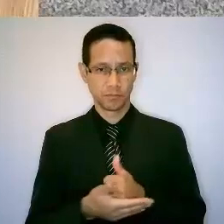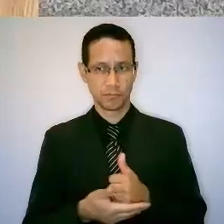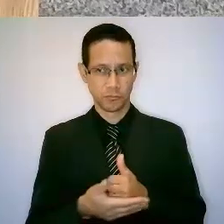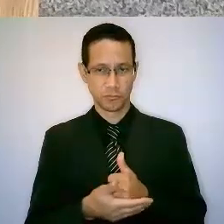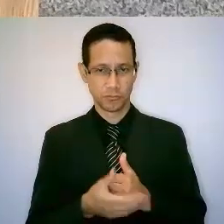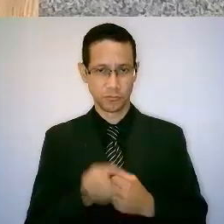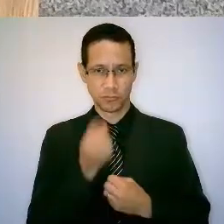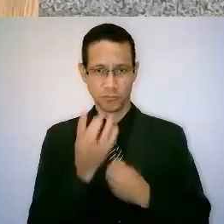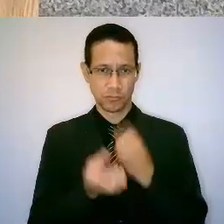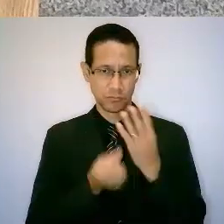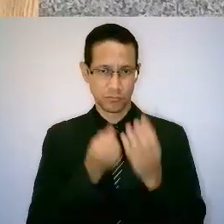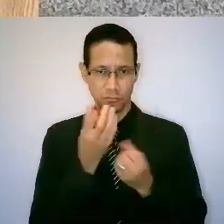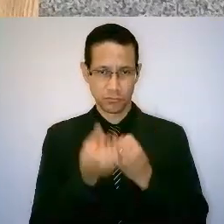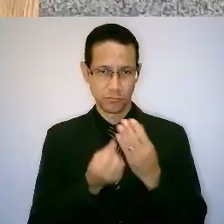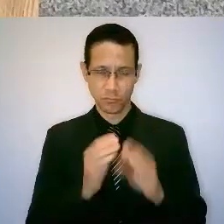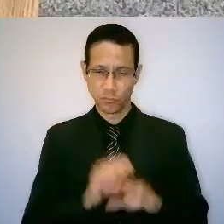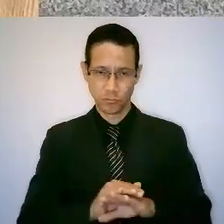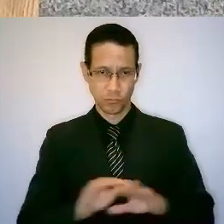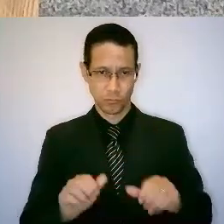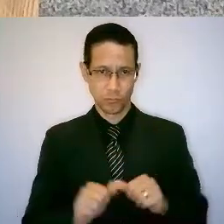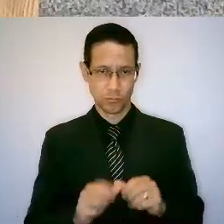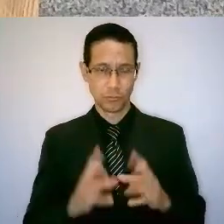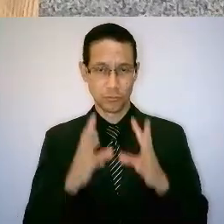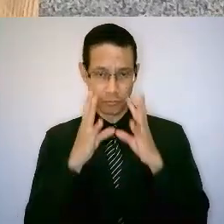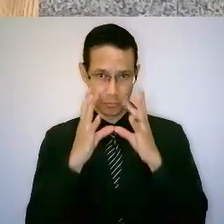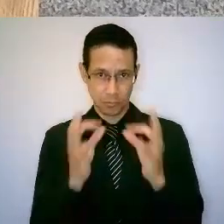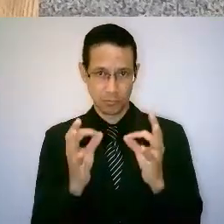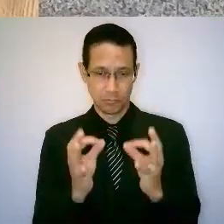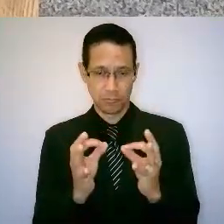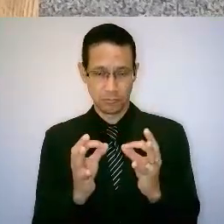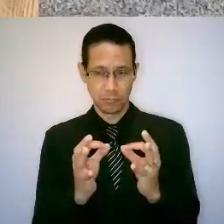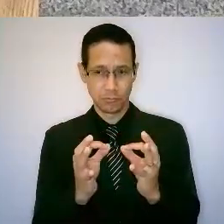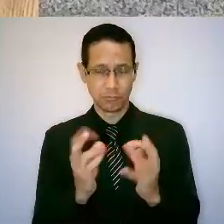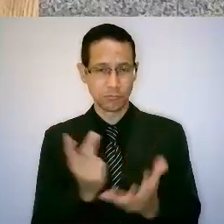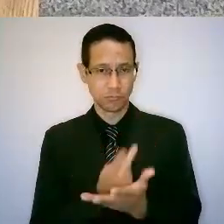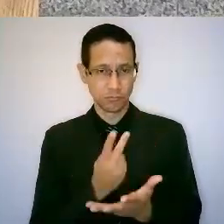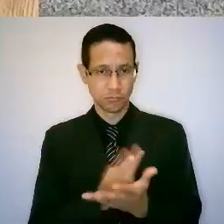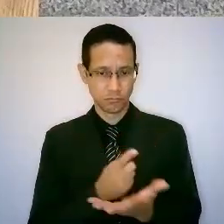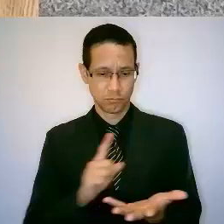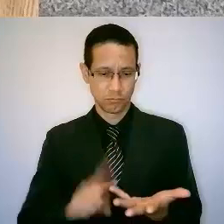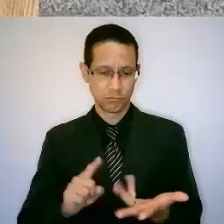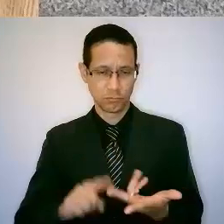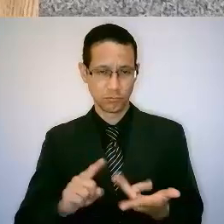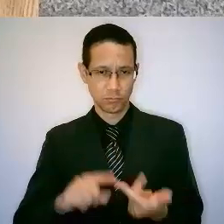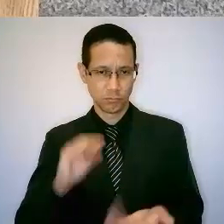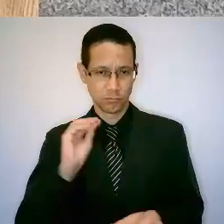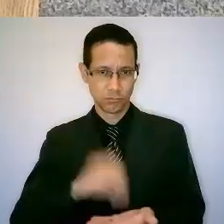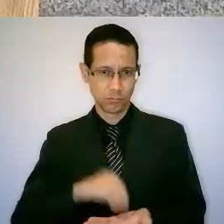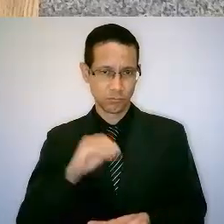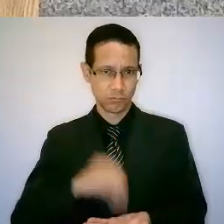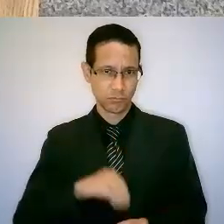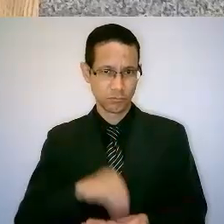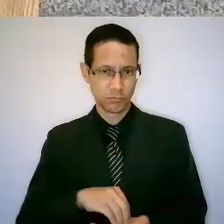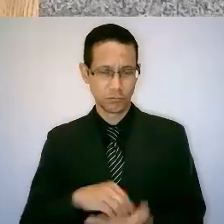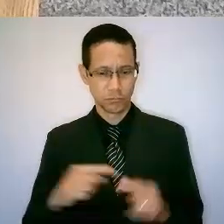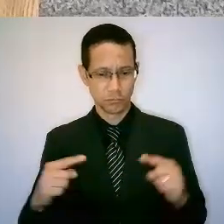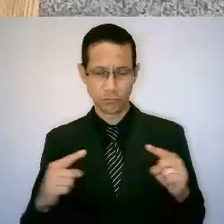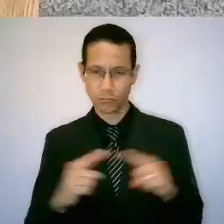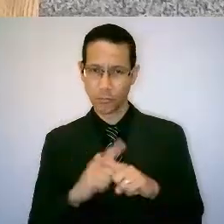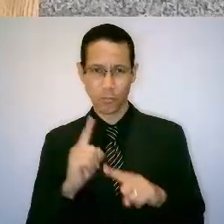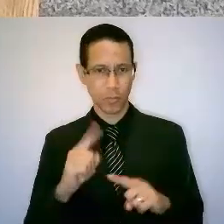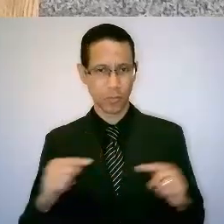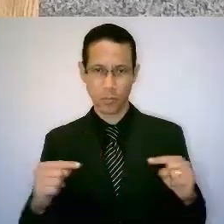depoimentos nós observamos inconsistências e lacunas que tornam incabível a manutenção